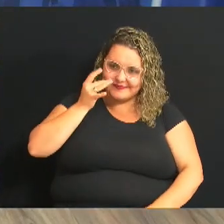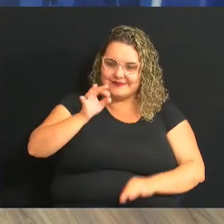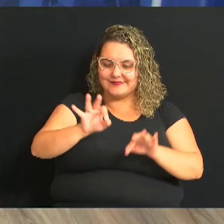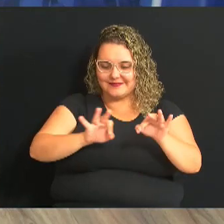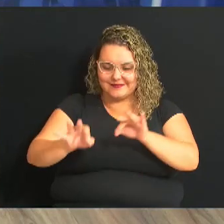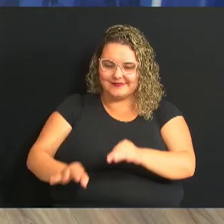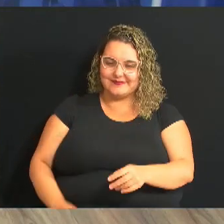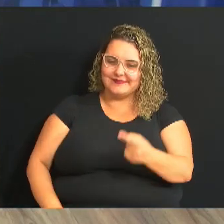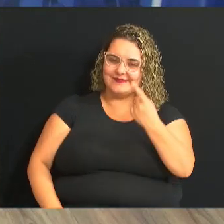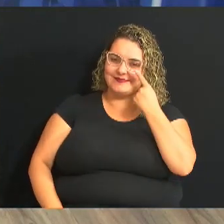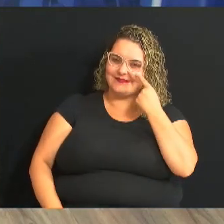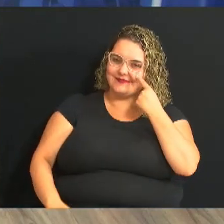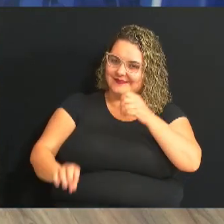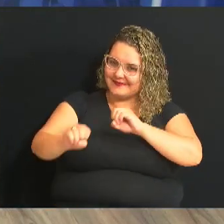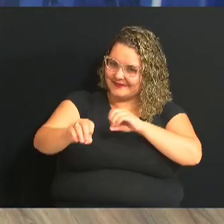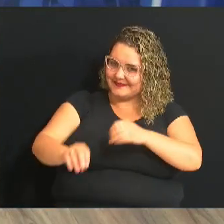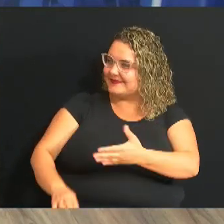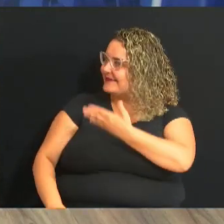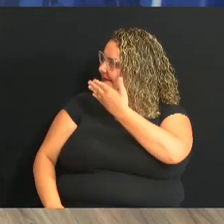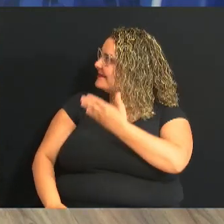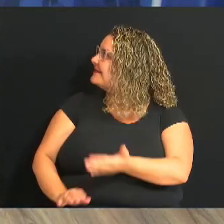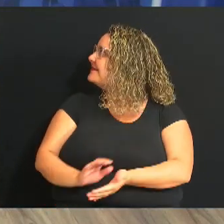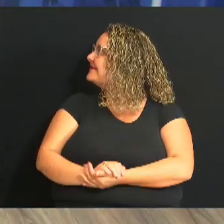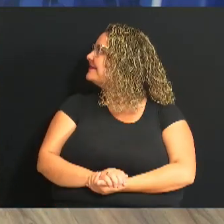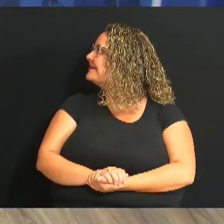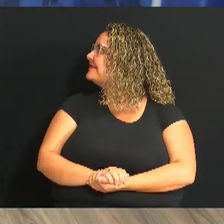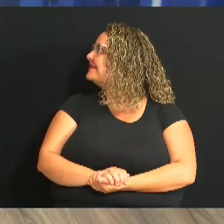De Olho na Educação.